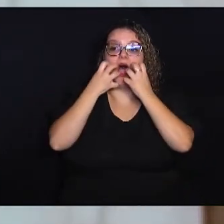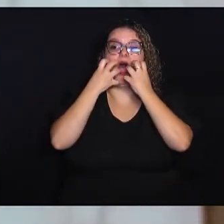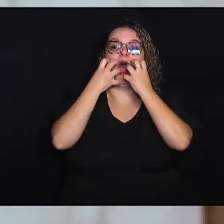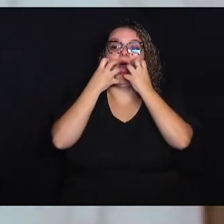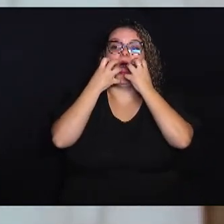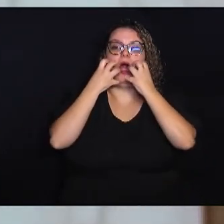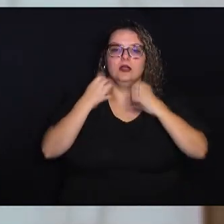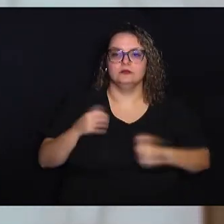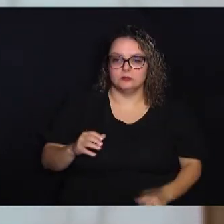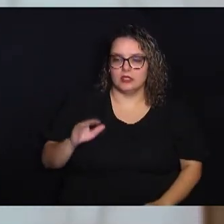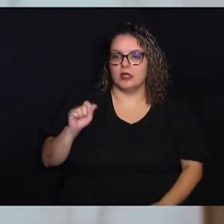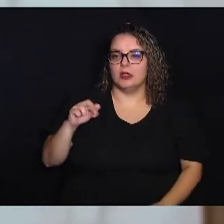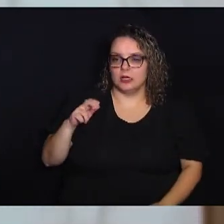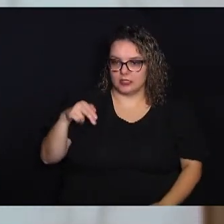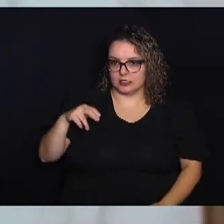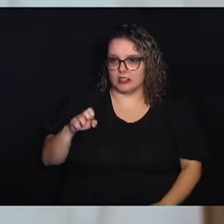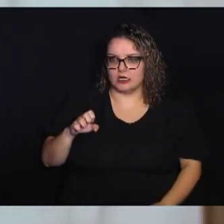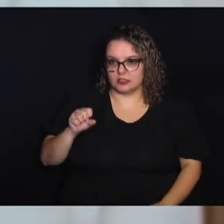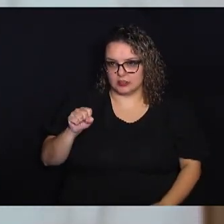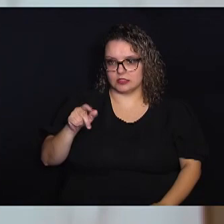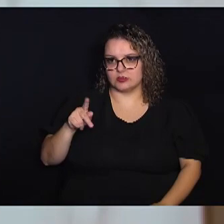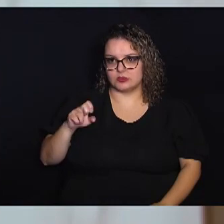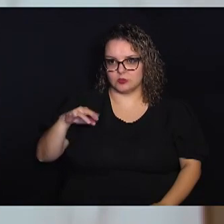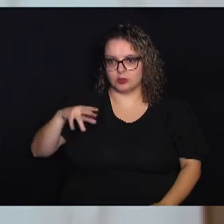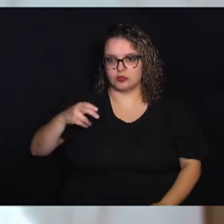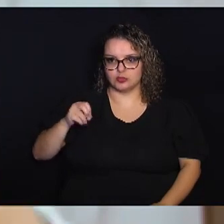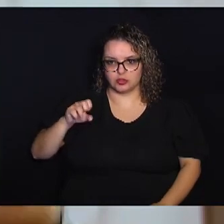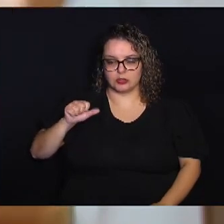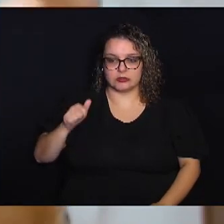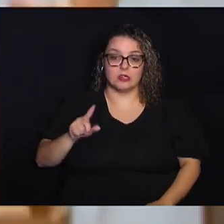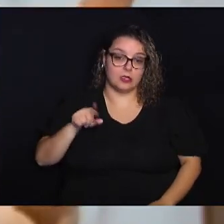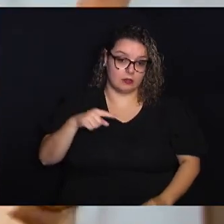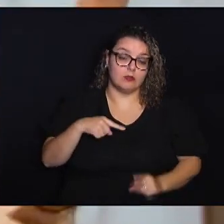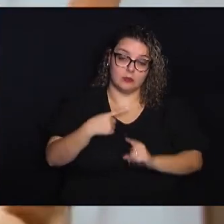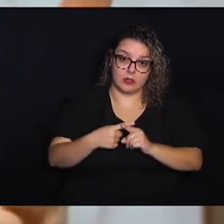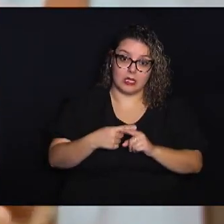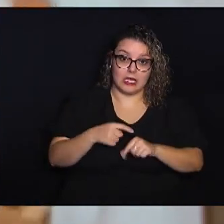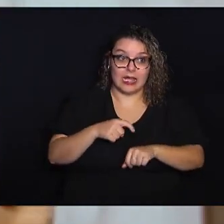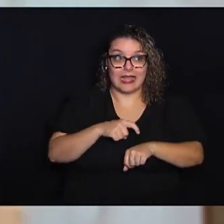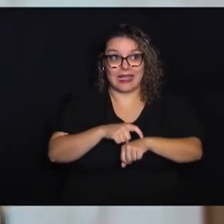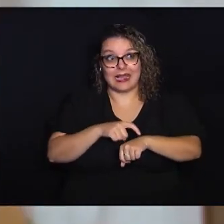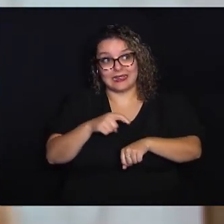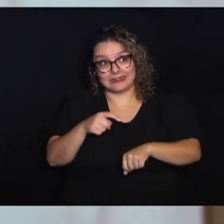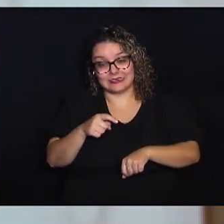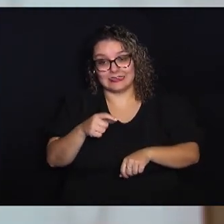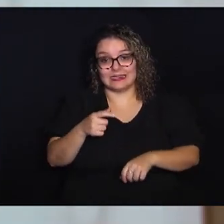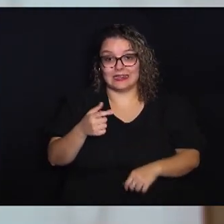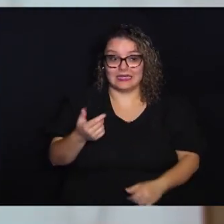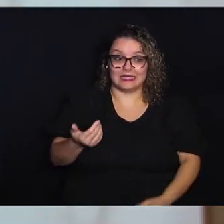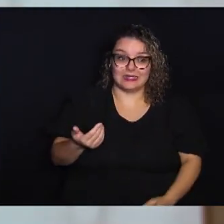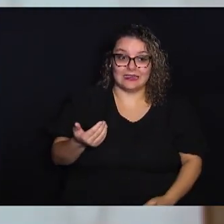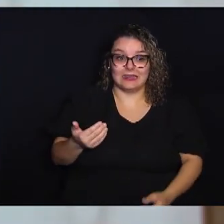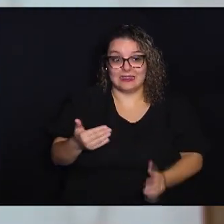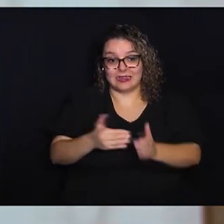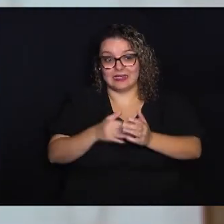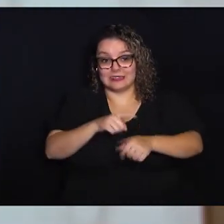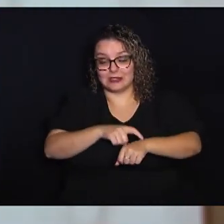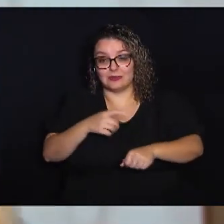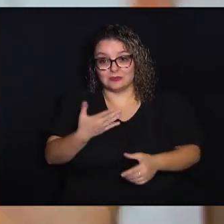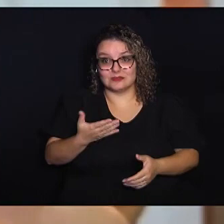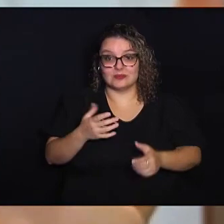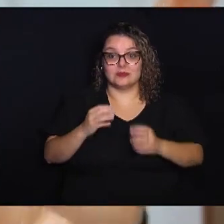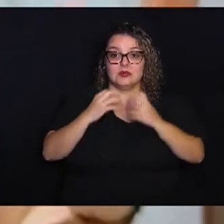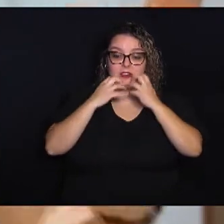a carne esponjosa aí, elas são estruturas positivas até um certo tamanho, onde elas têm essa função